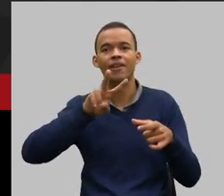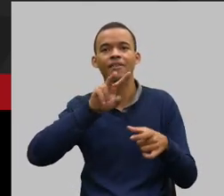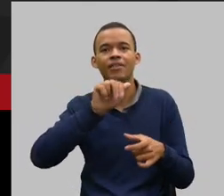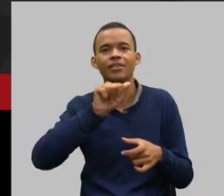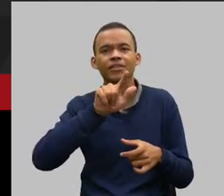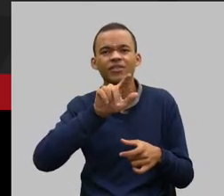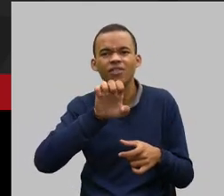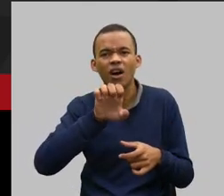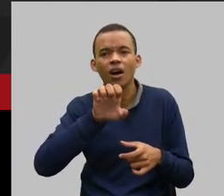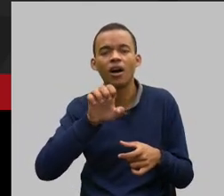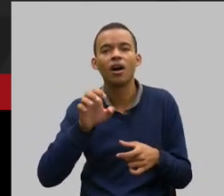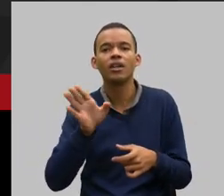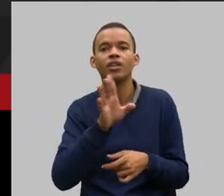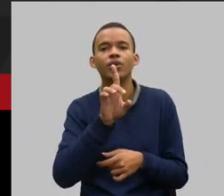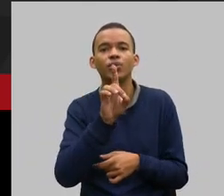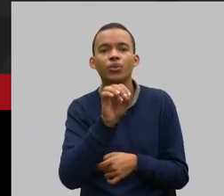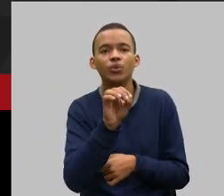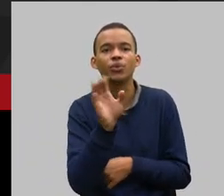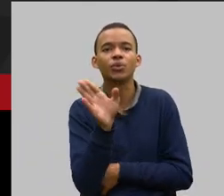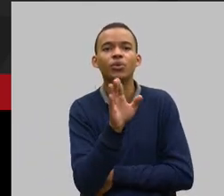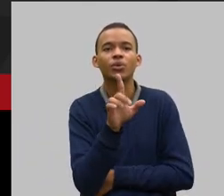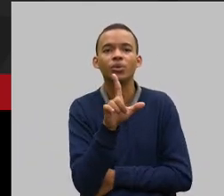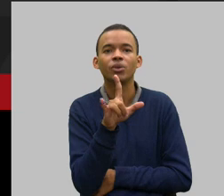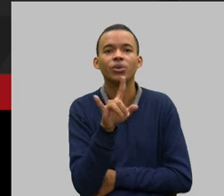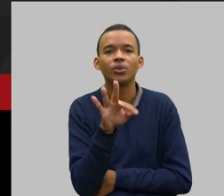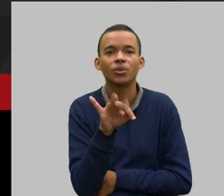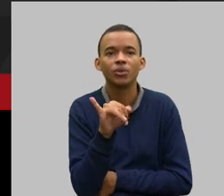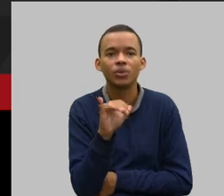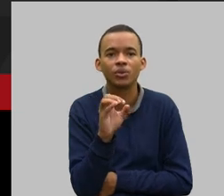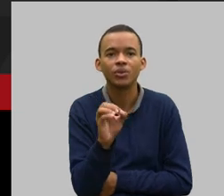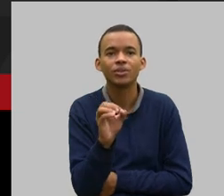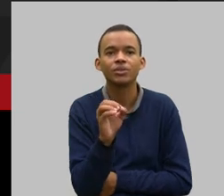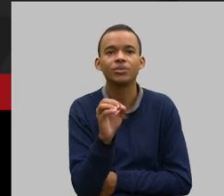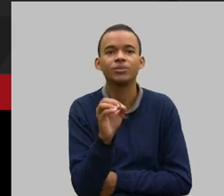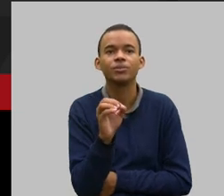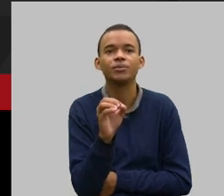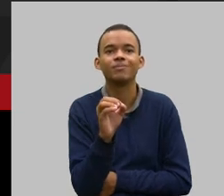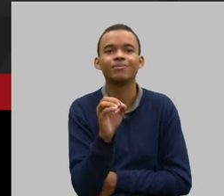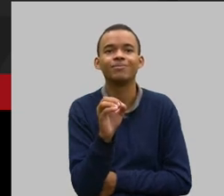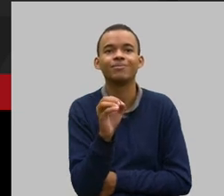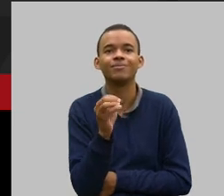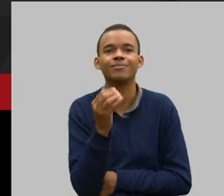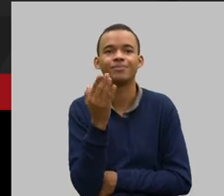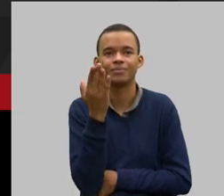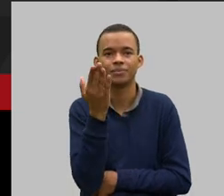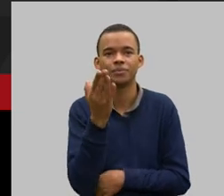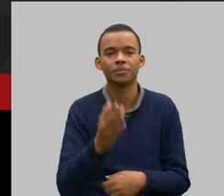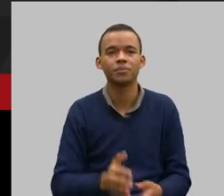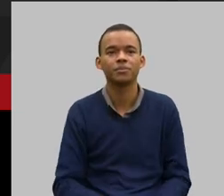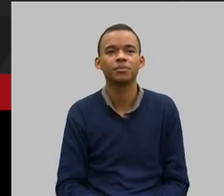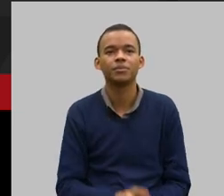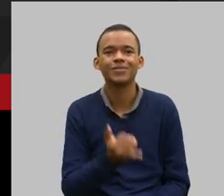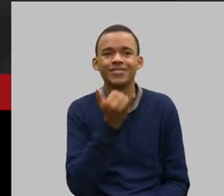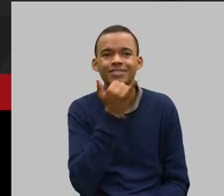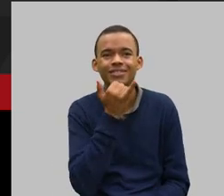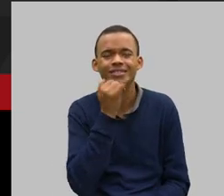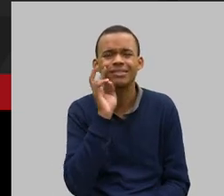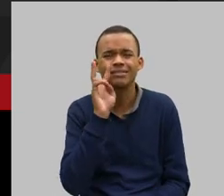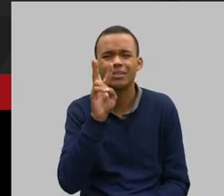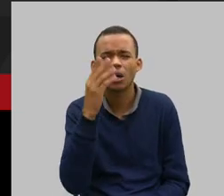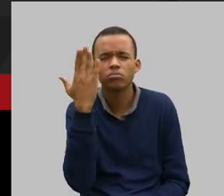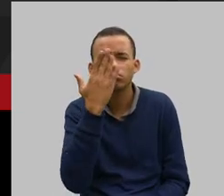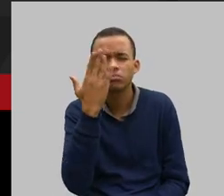ali e a minha parte também tá menor ainda então tá tá bom ah